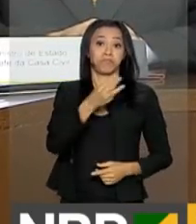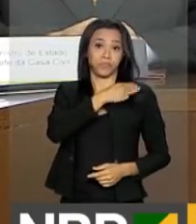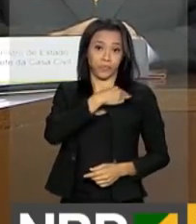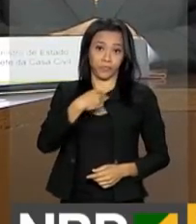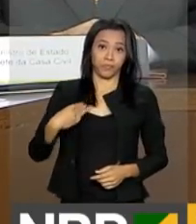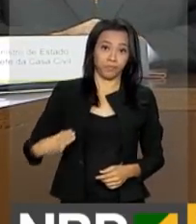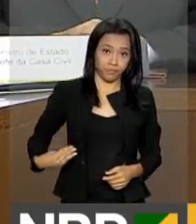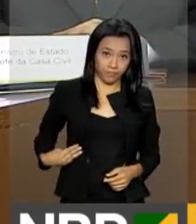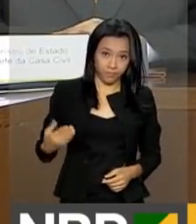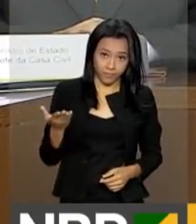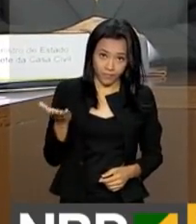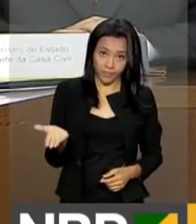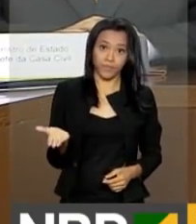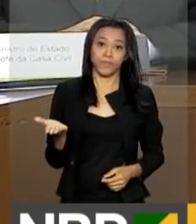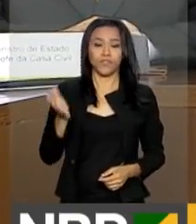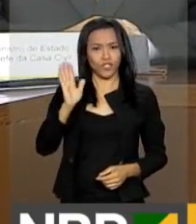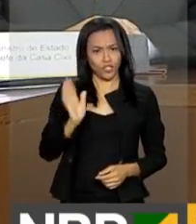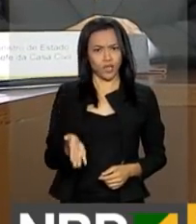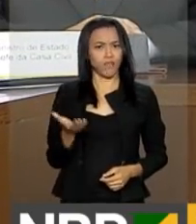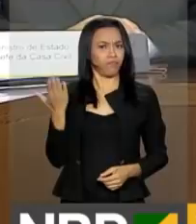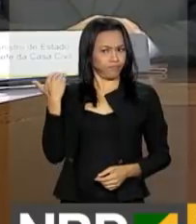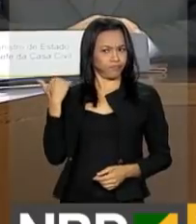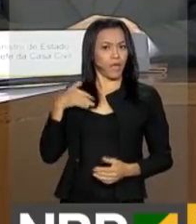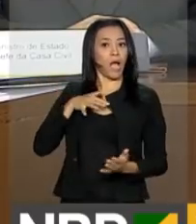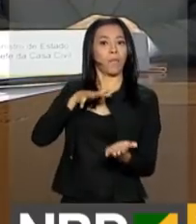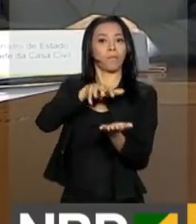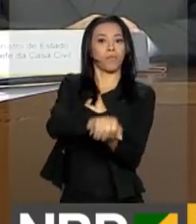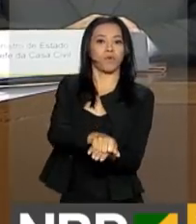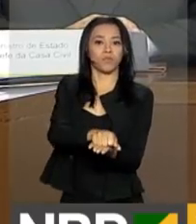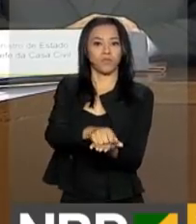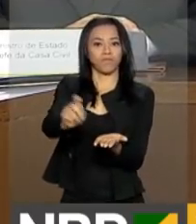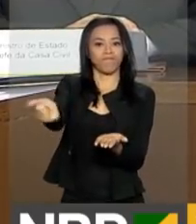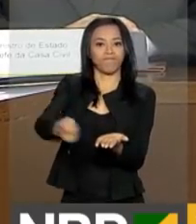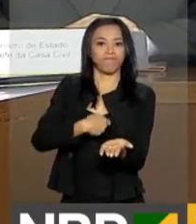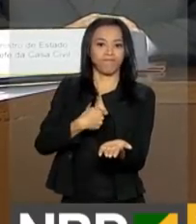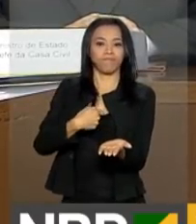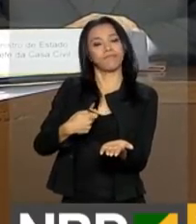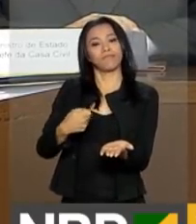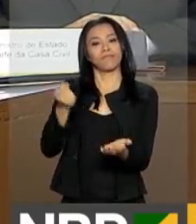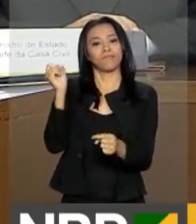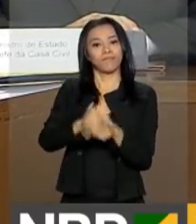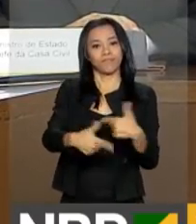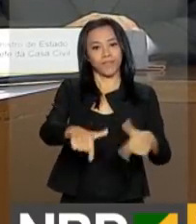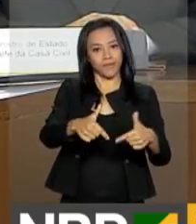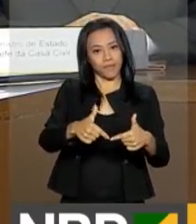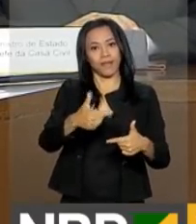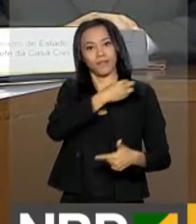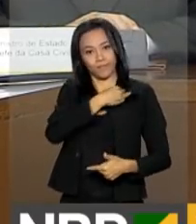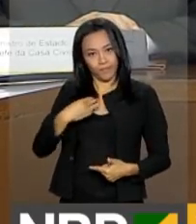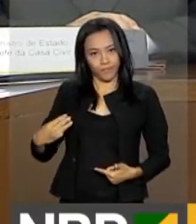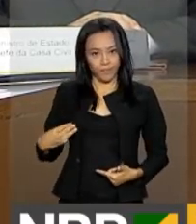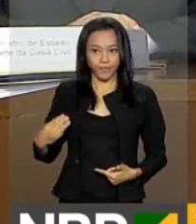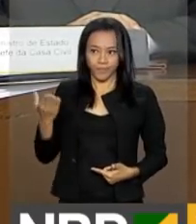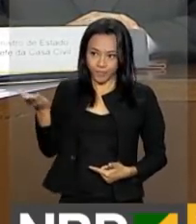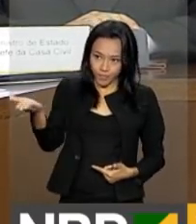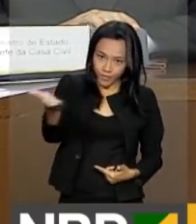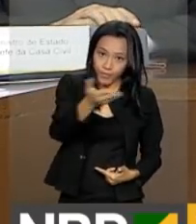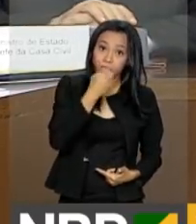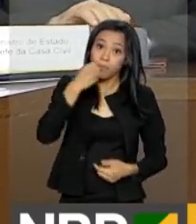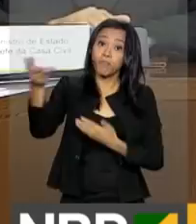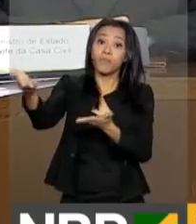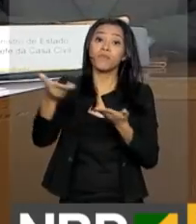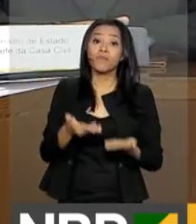logo é durante a posse ou seja que sejam todos muito bem vindos e bem-vindos naturalmente o trabalho